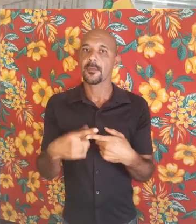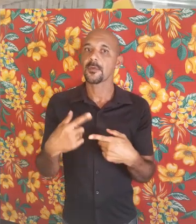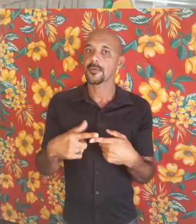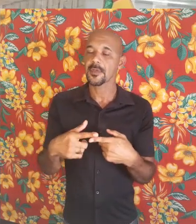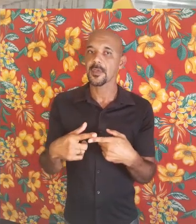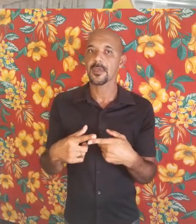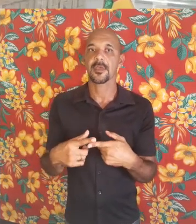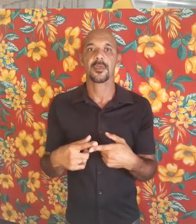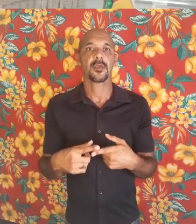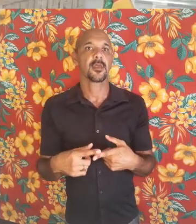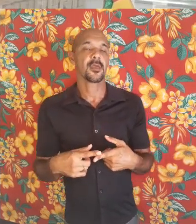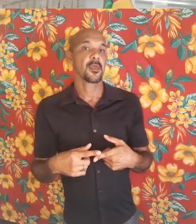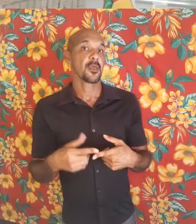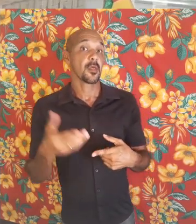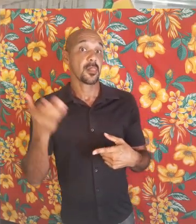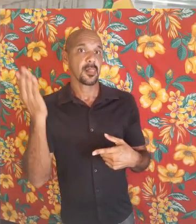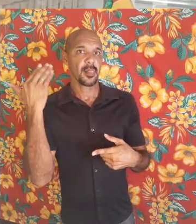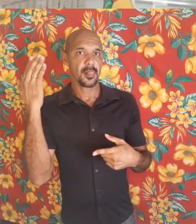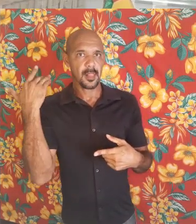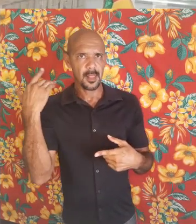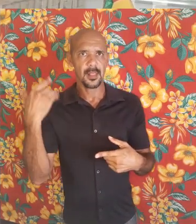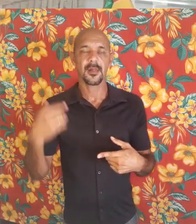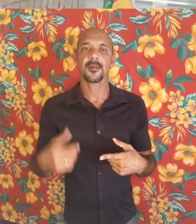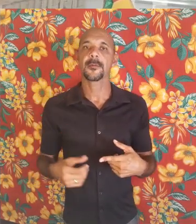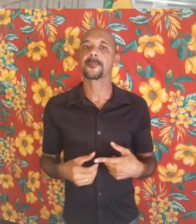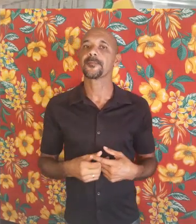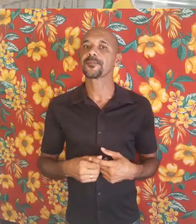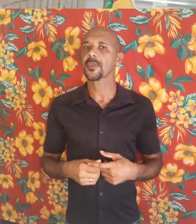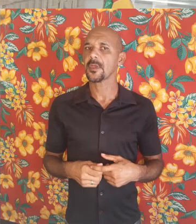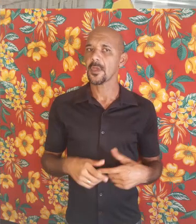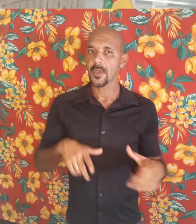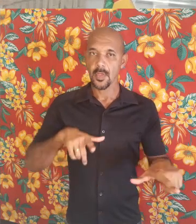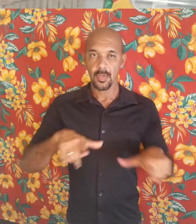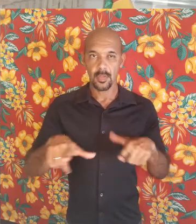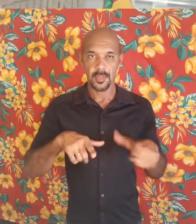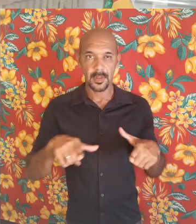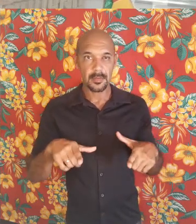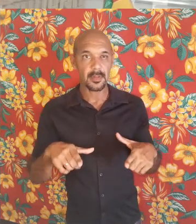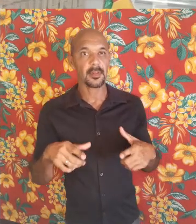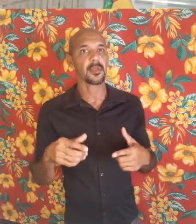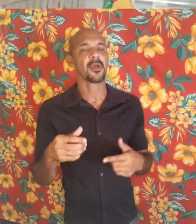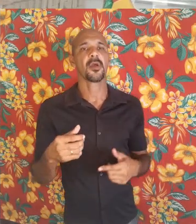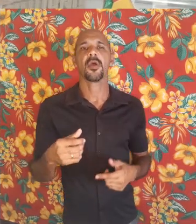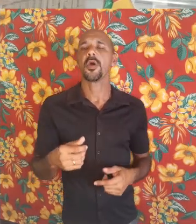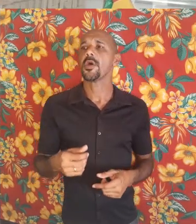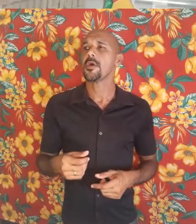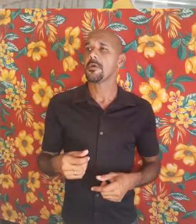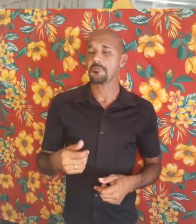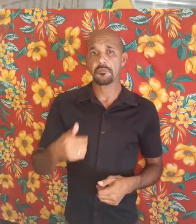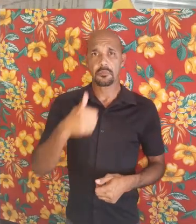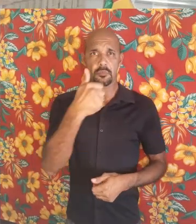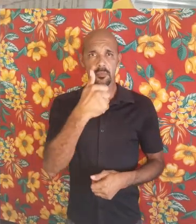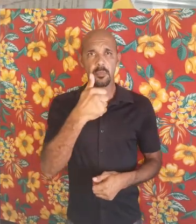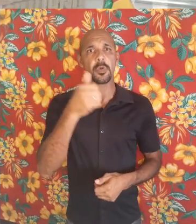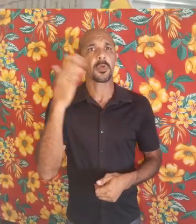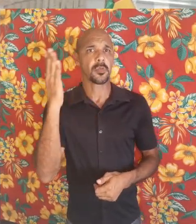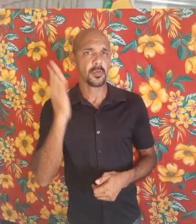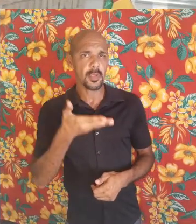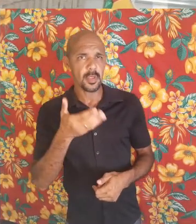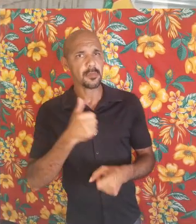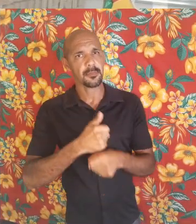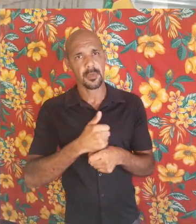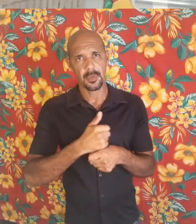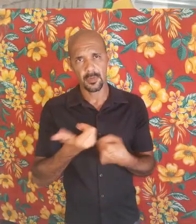foi afastada, e eu fui um deles. Vim para casa, 1 ano e meio dentro de casa sem fazer nada. Eu não gosto de ficar